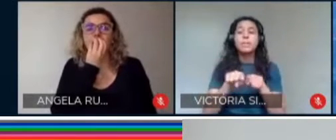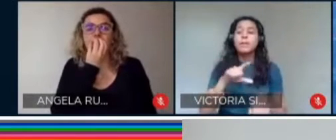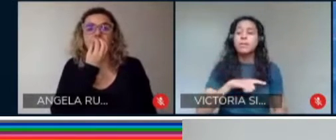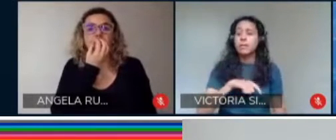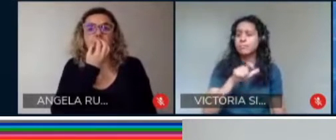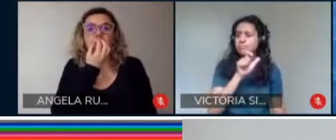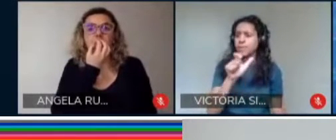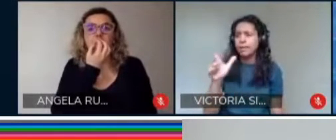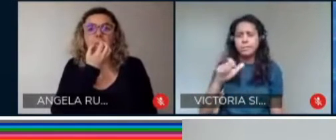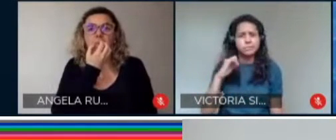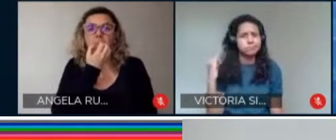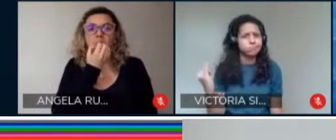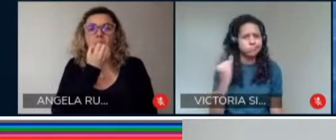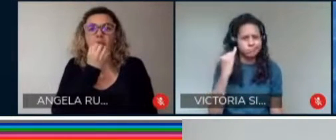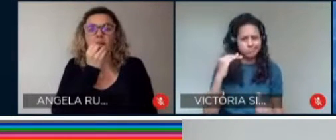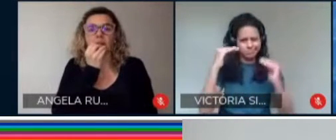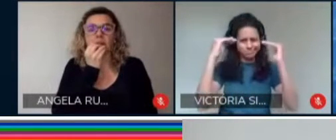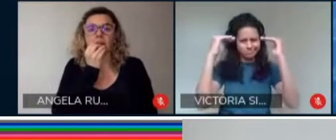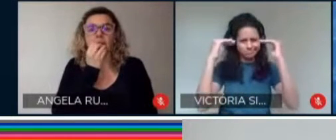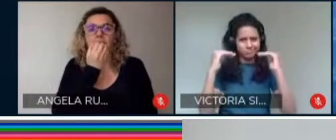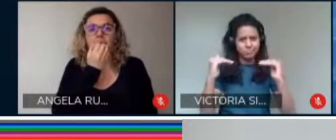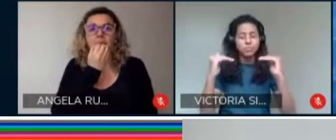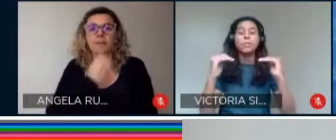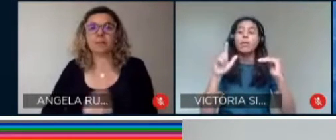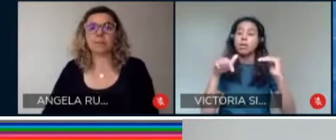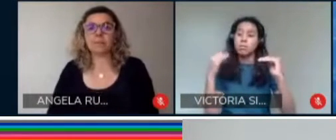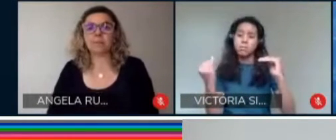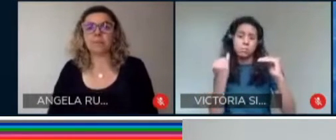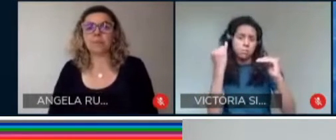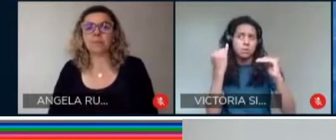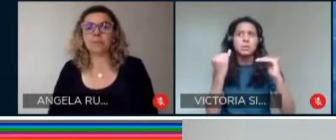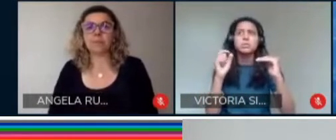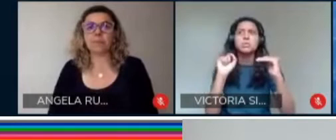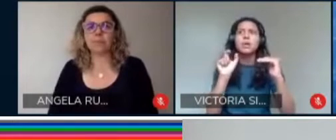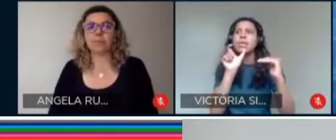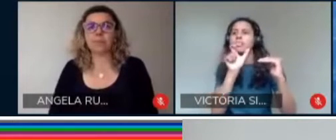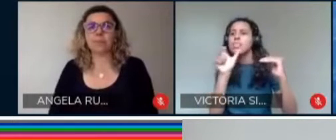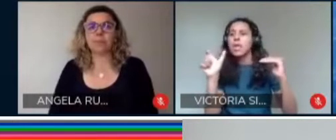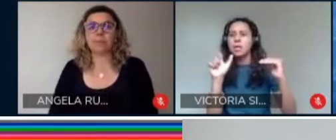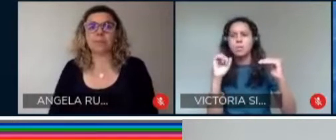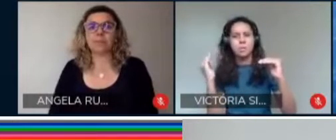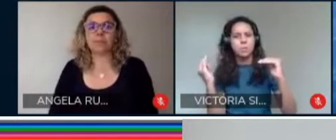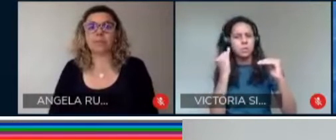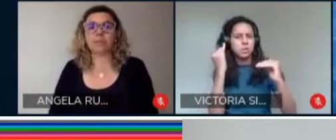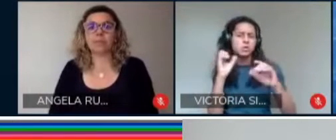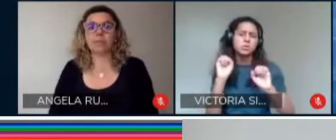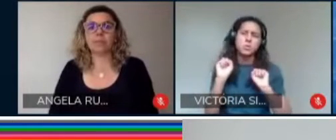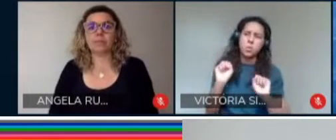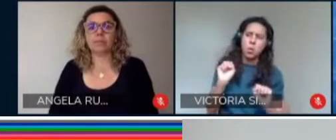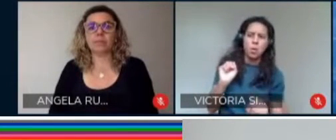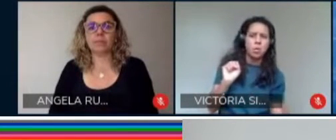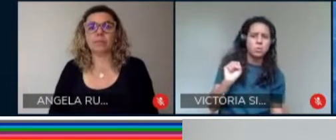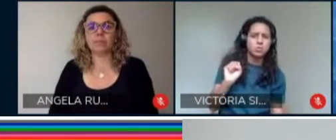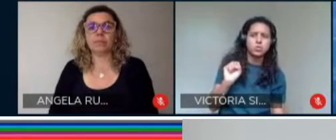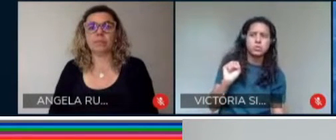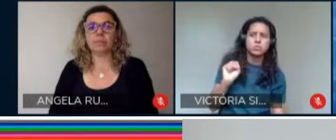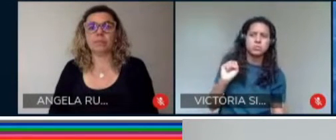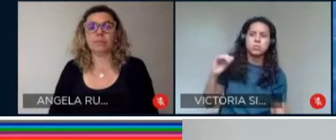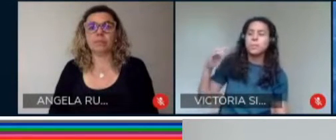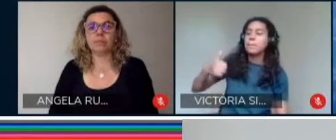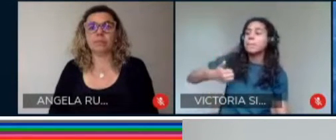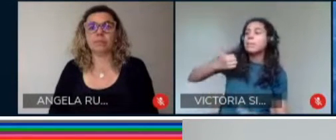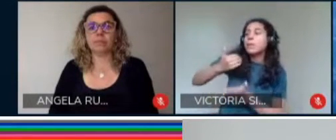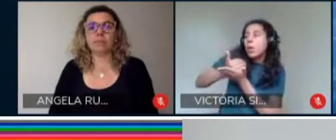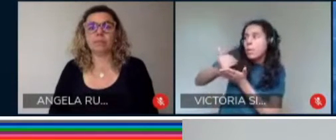pode ser útil durante toda a pesquisa, podem ser os mesmos termos ou não, né? Às vezes muda, como eu falei para vocês, mas os